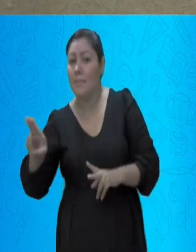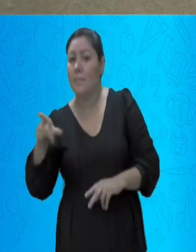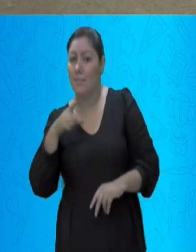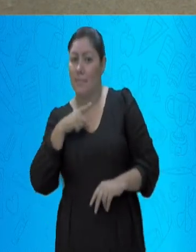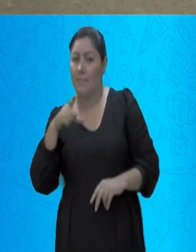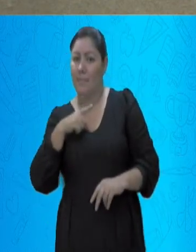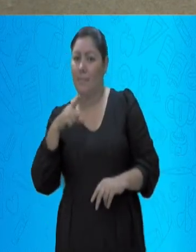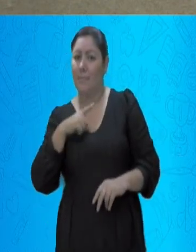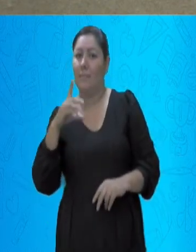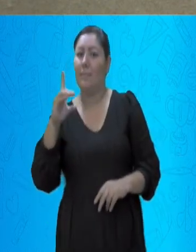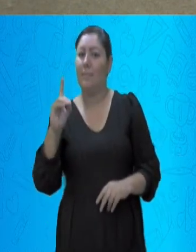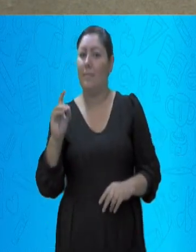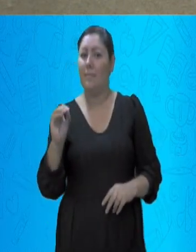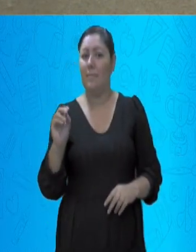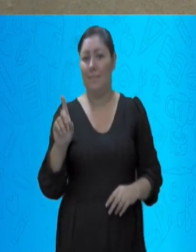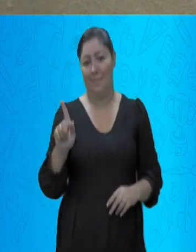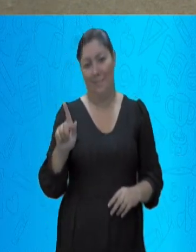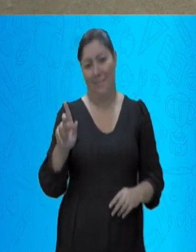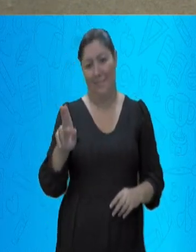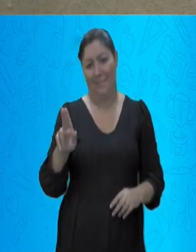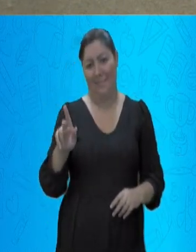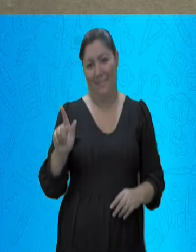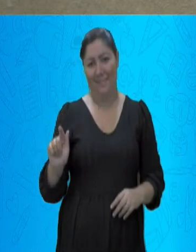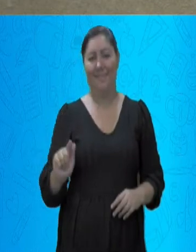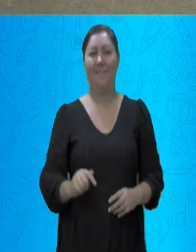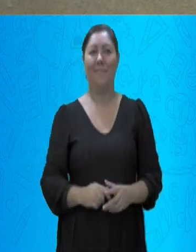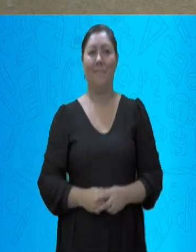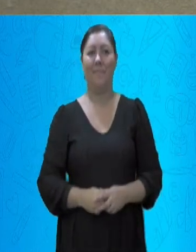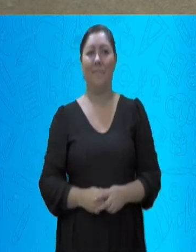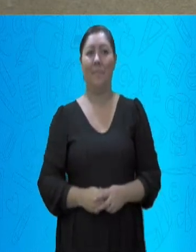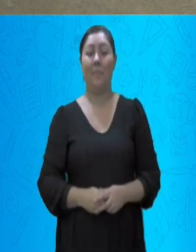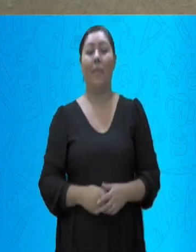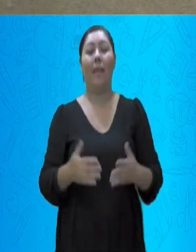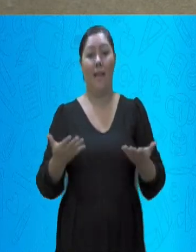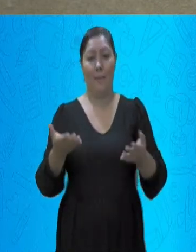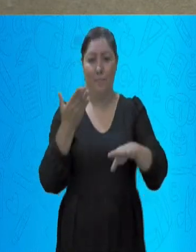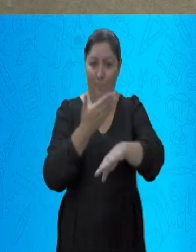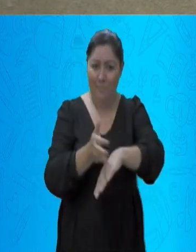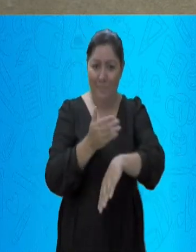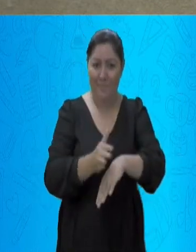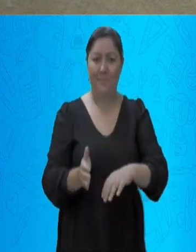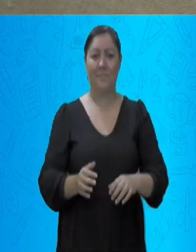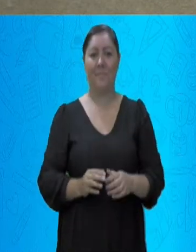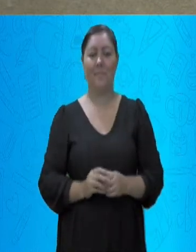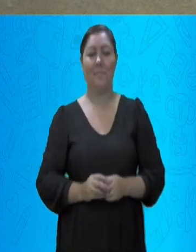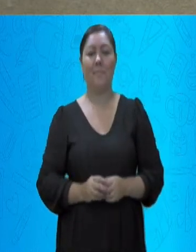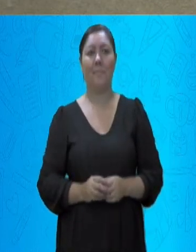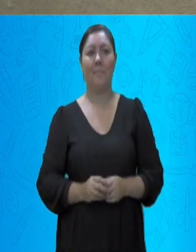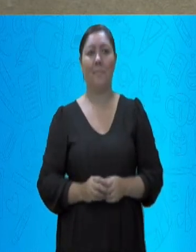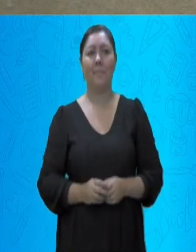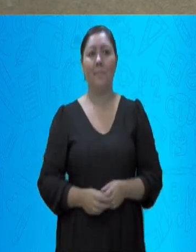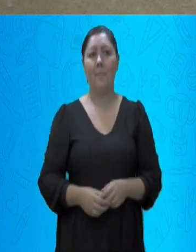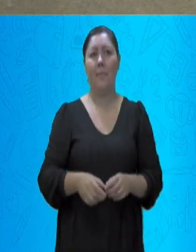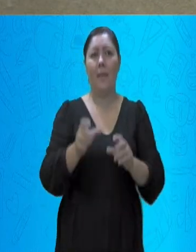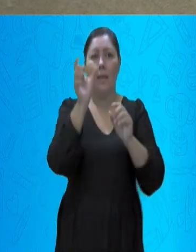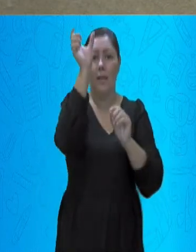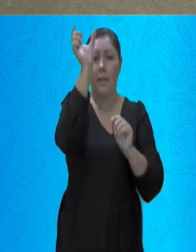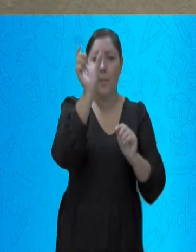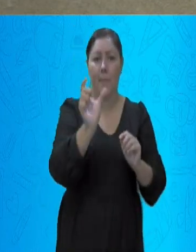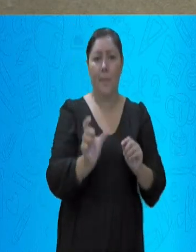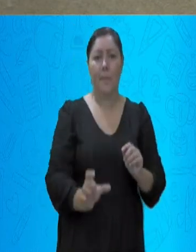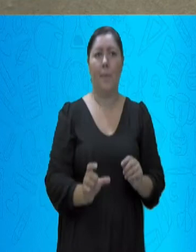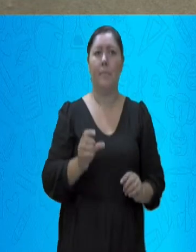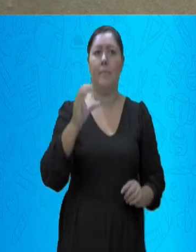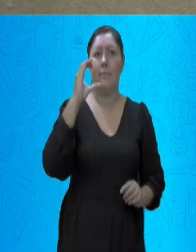Agora, vamos então praticar um pouquinho para ver se vocês entenderam. Complete a coluna com C para substantivo